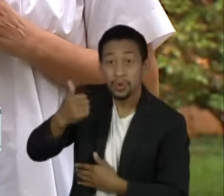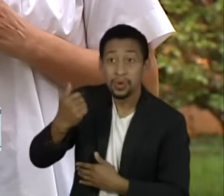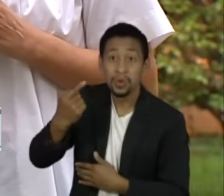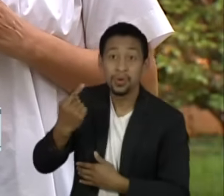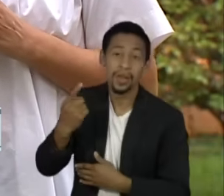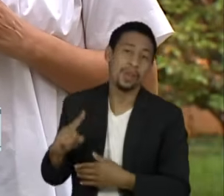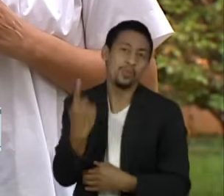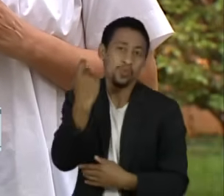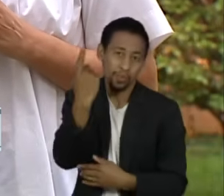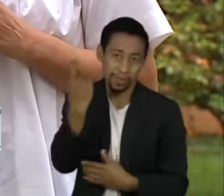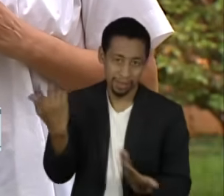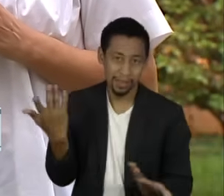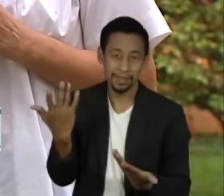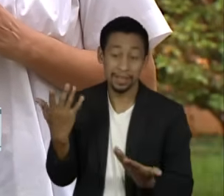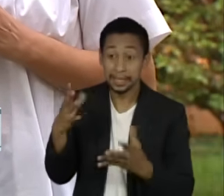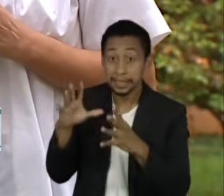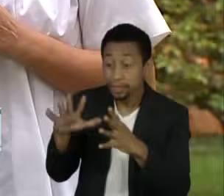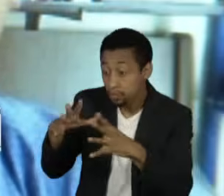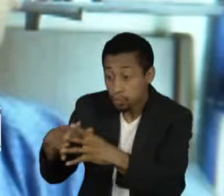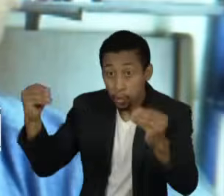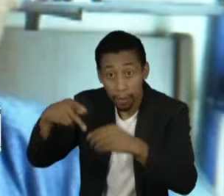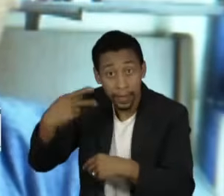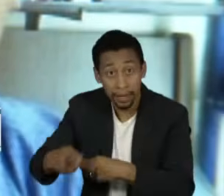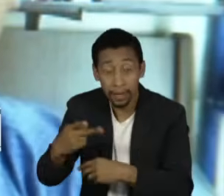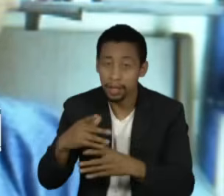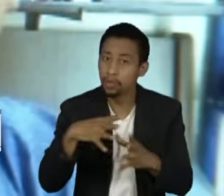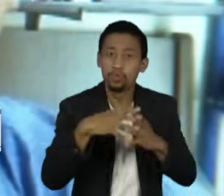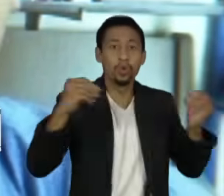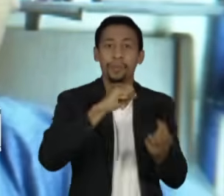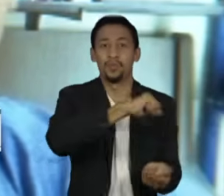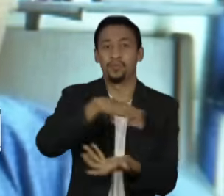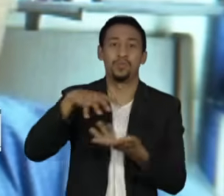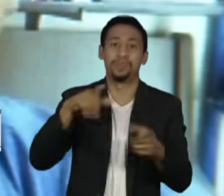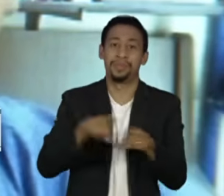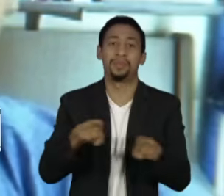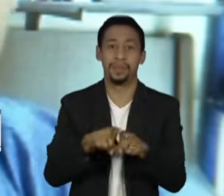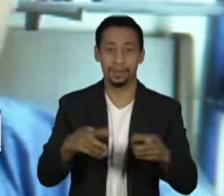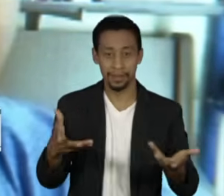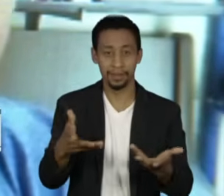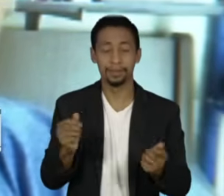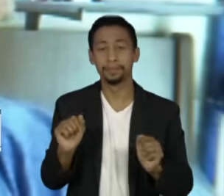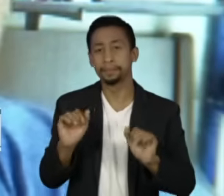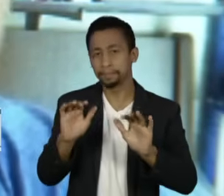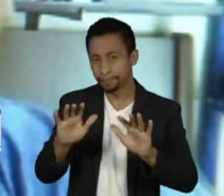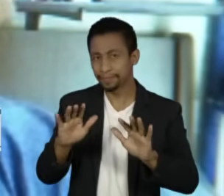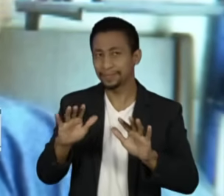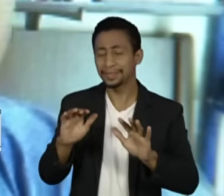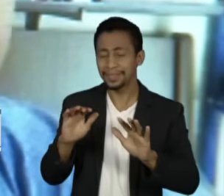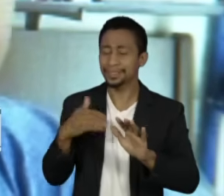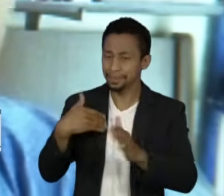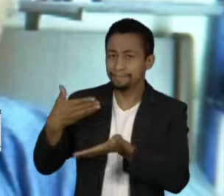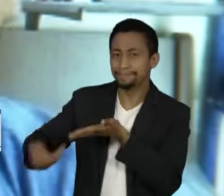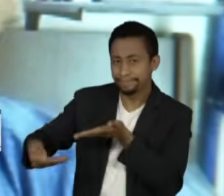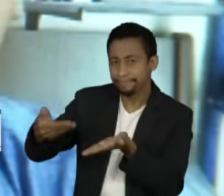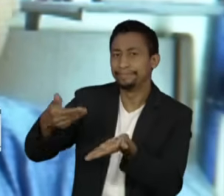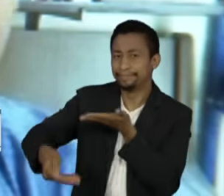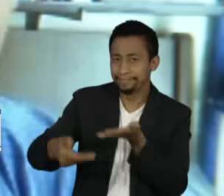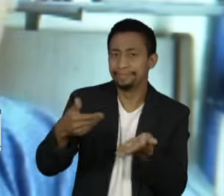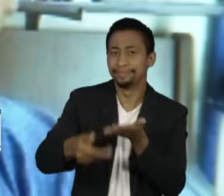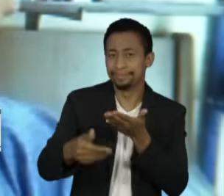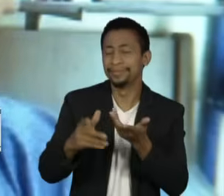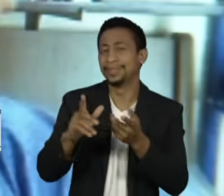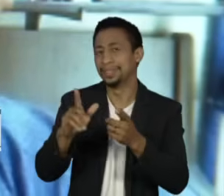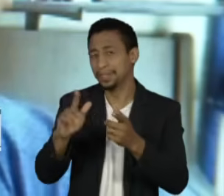daqui, desaparecem do planeta. A gente já perdeu várias alternativas de plantas